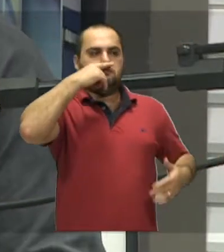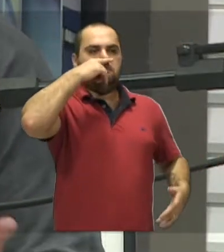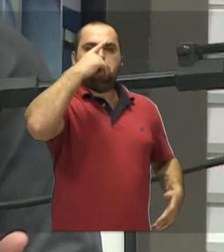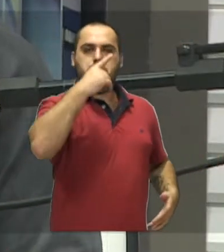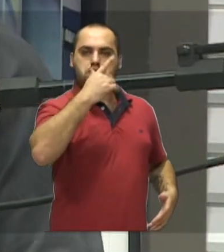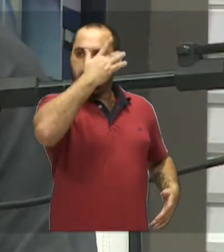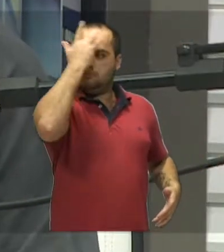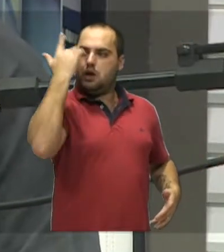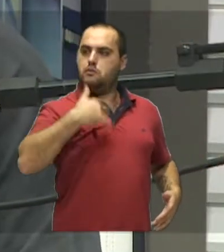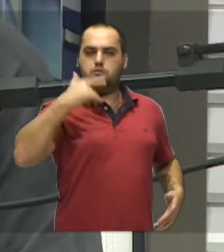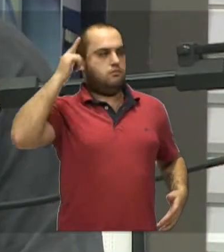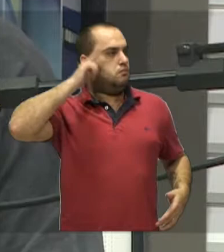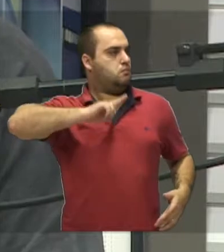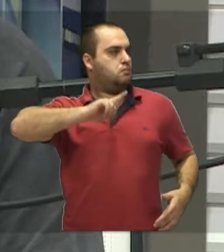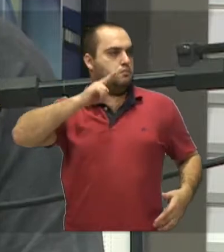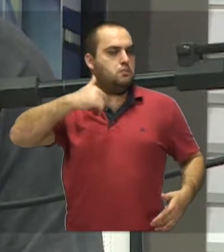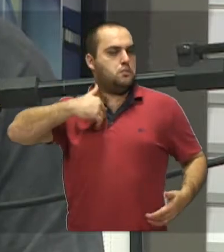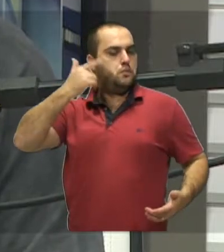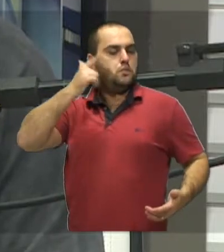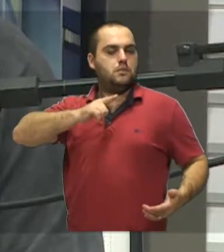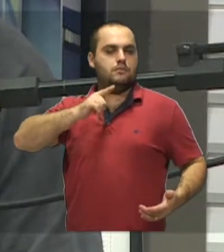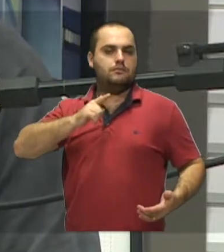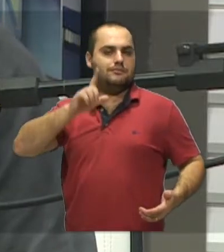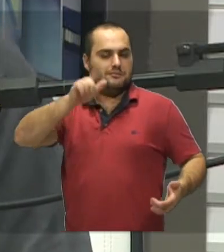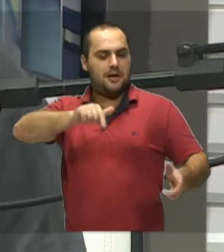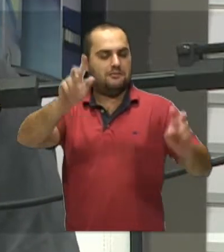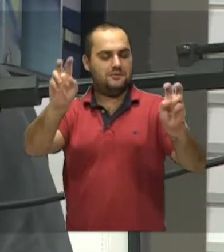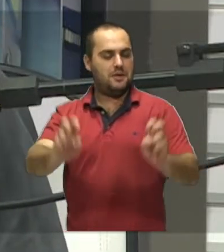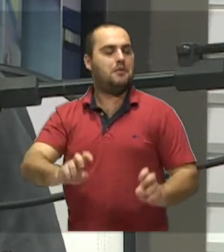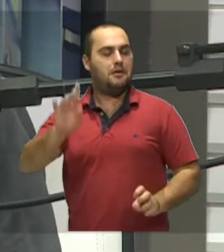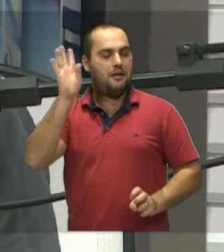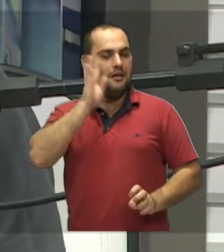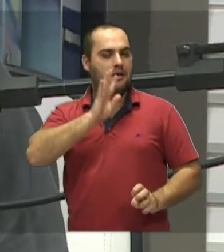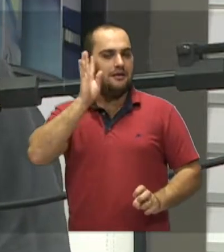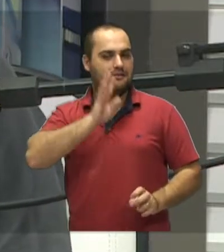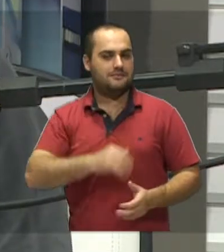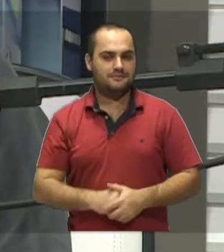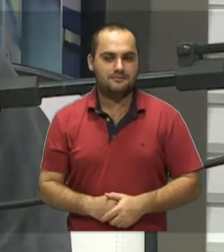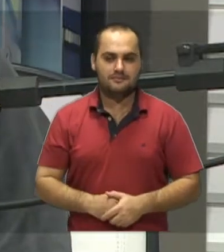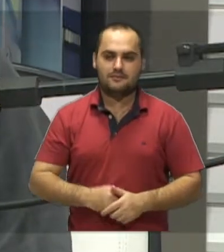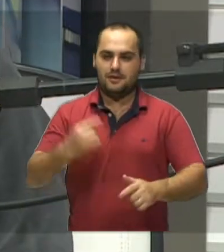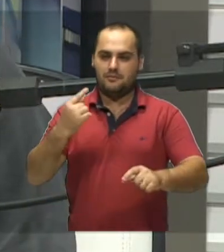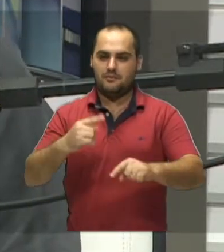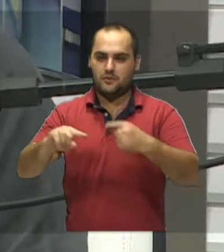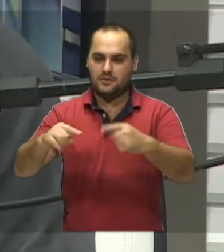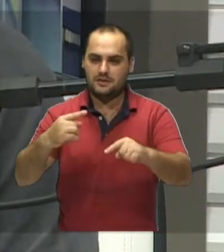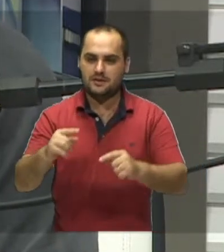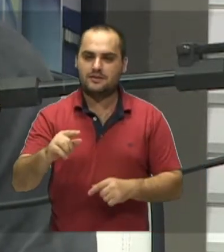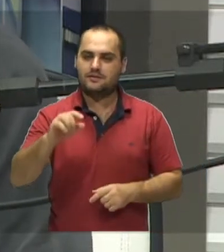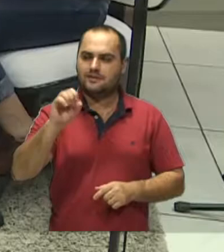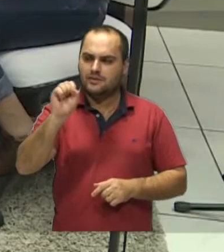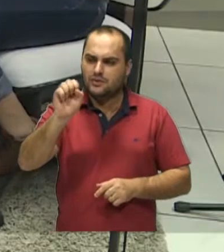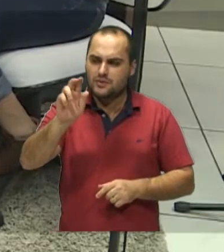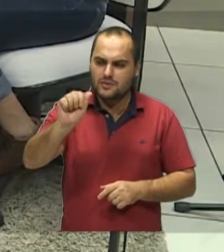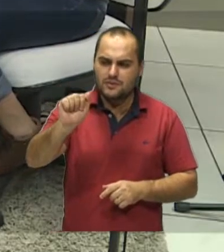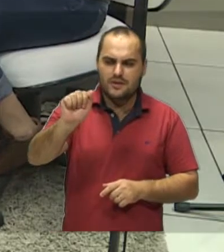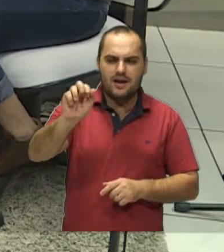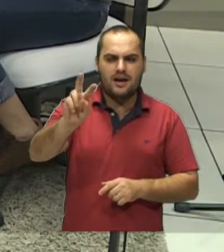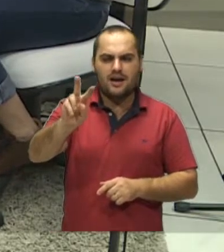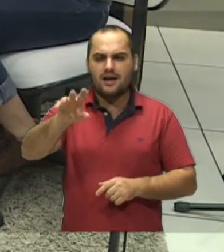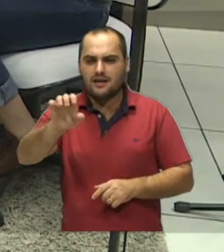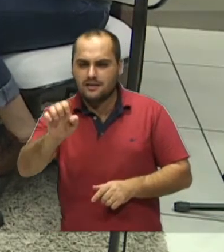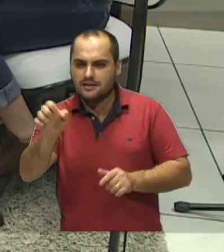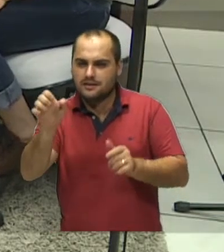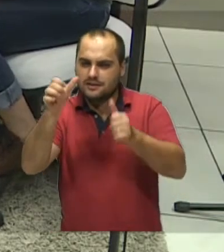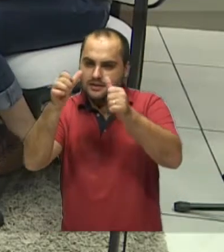Então, enfim, o tema é muito legal. É uma música da Giana Servi suave, que vai chegando de mansinho e